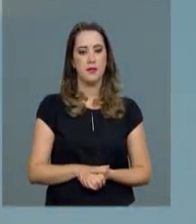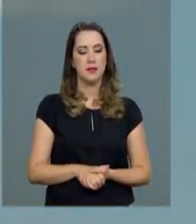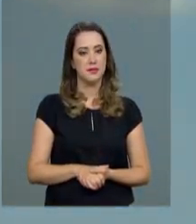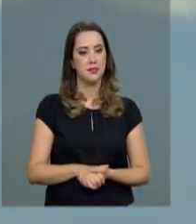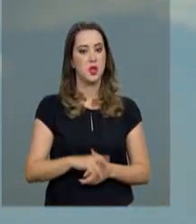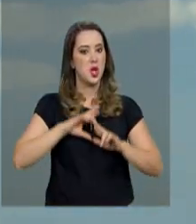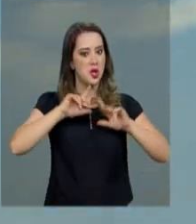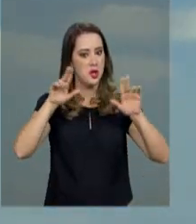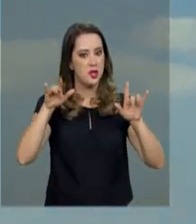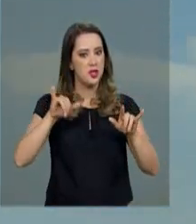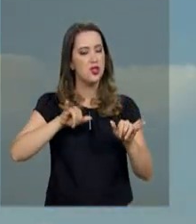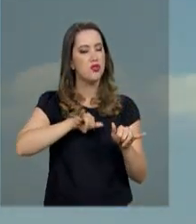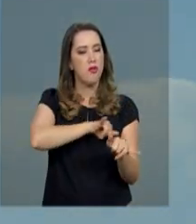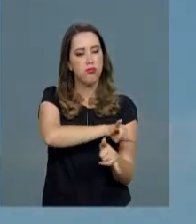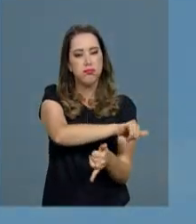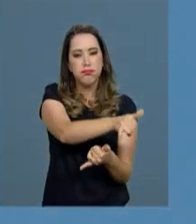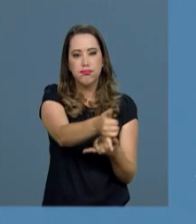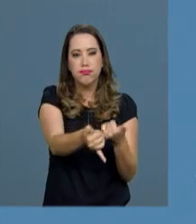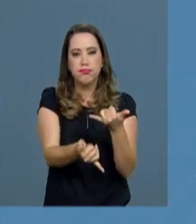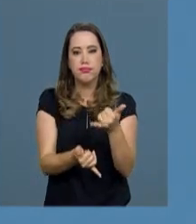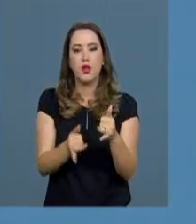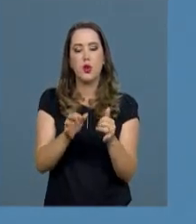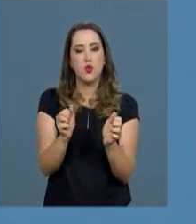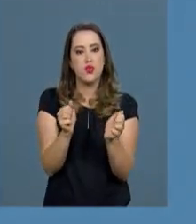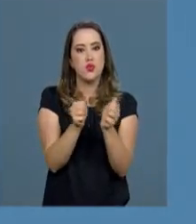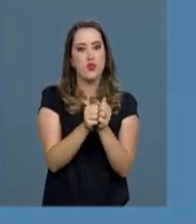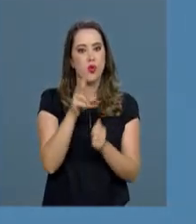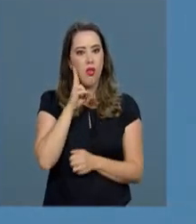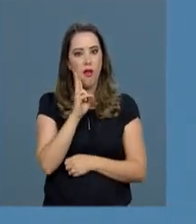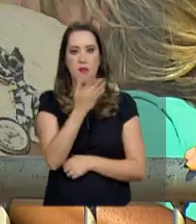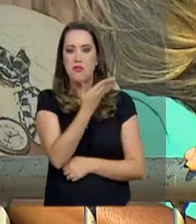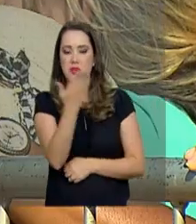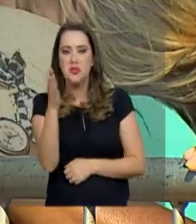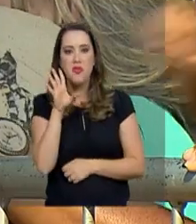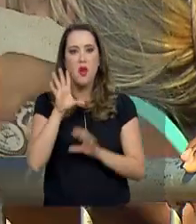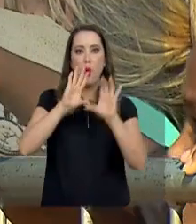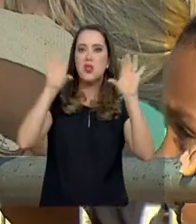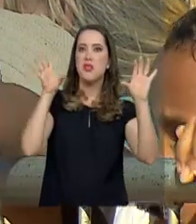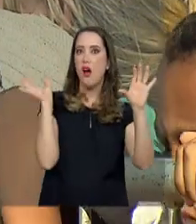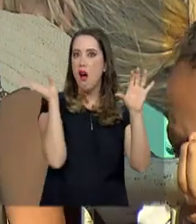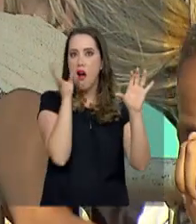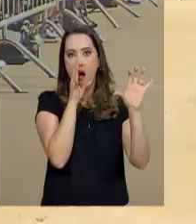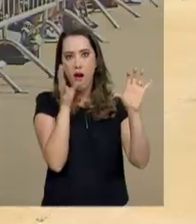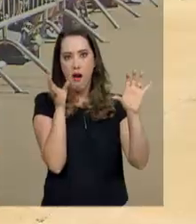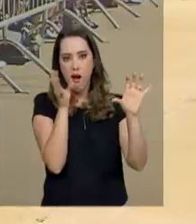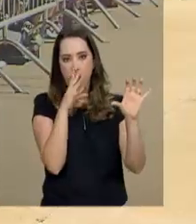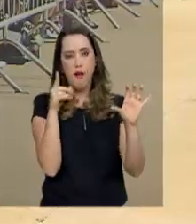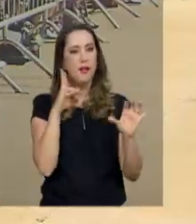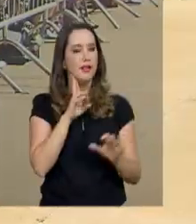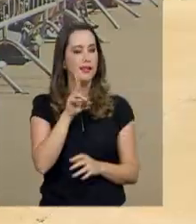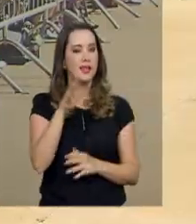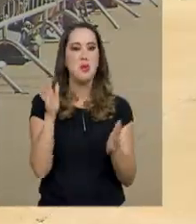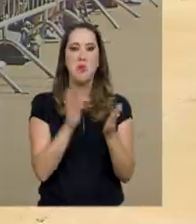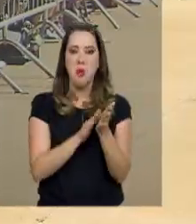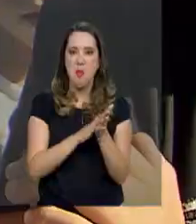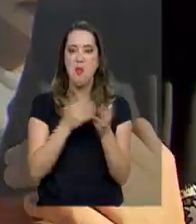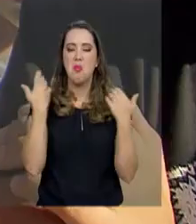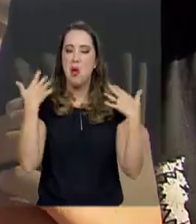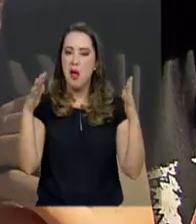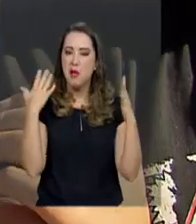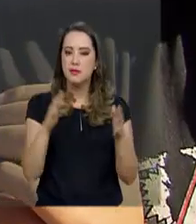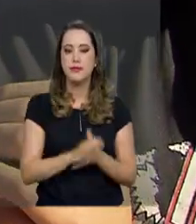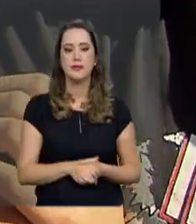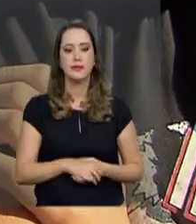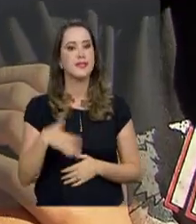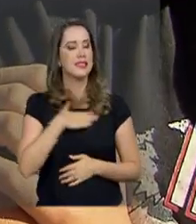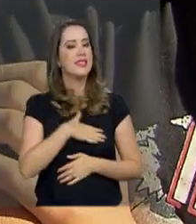e muitas acrobacias. Riscando o céu, eles atraem olhares atentos e muitos aplausos. A parte